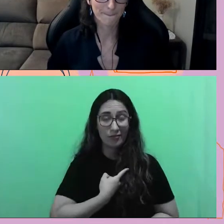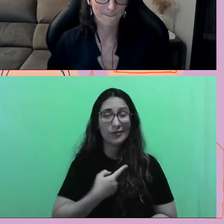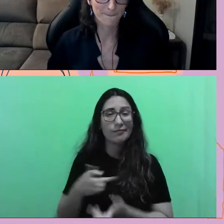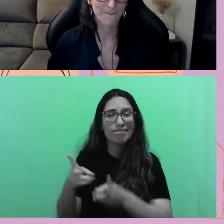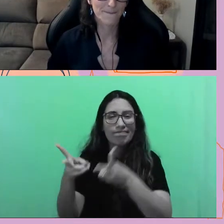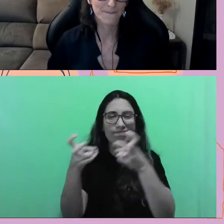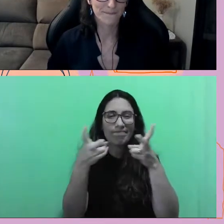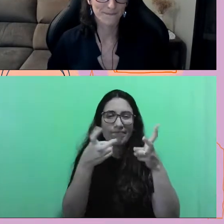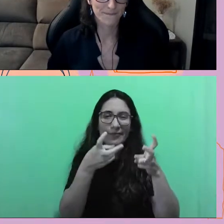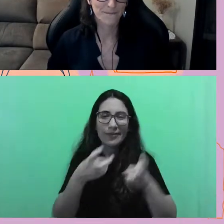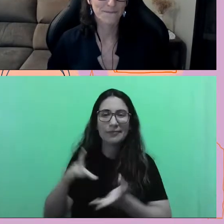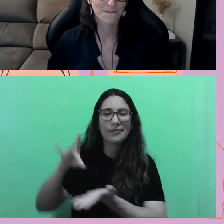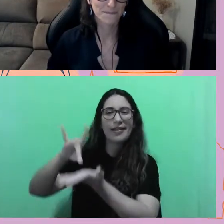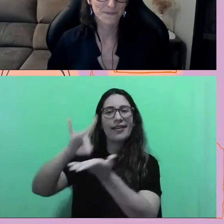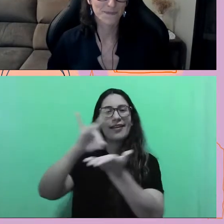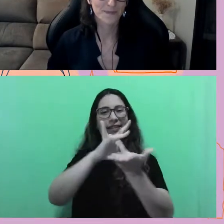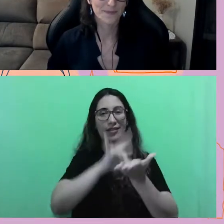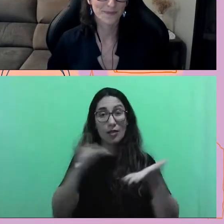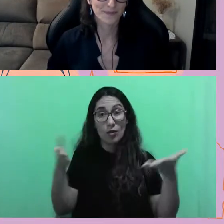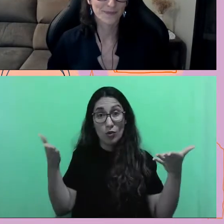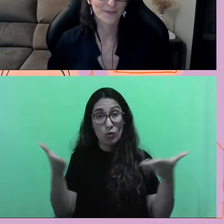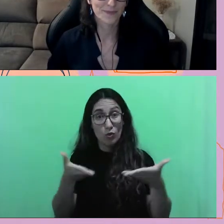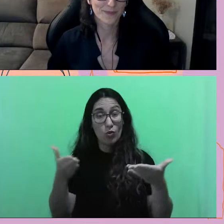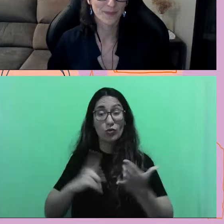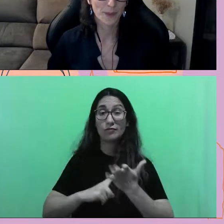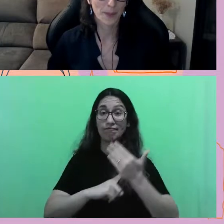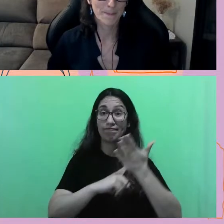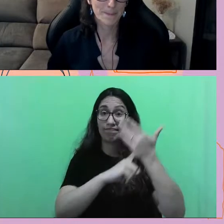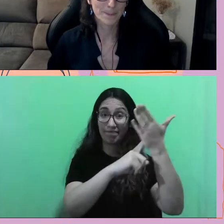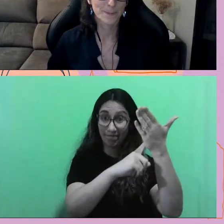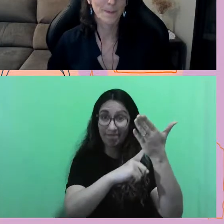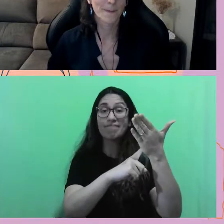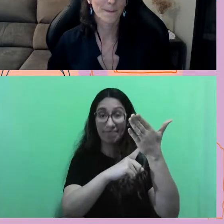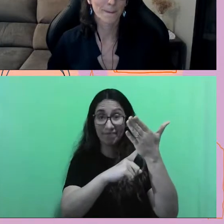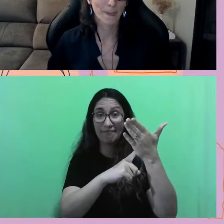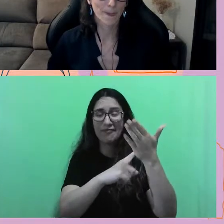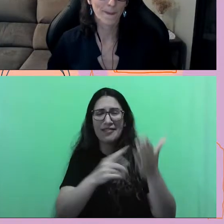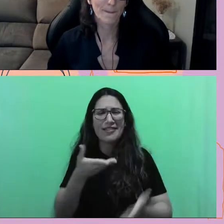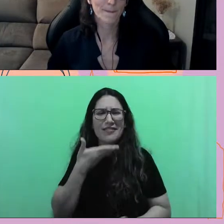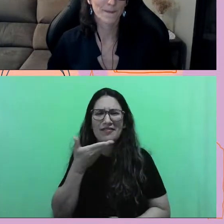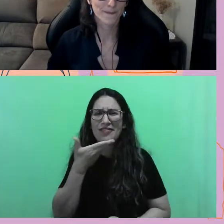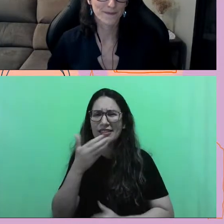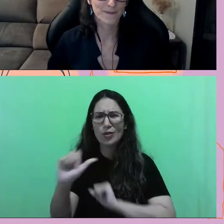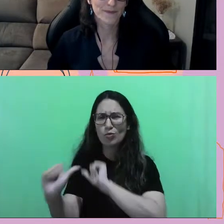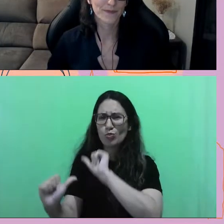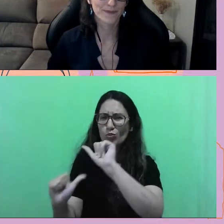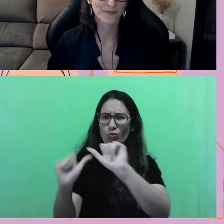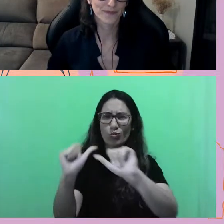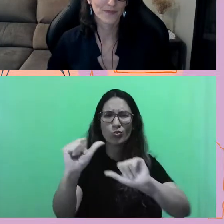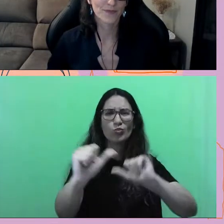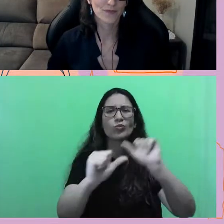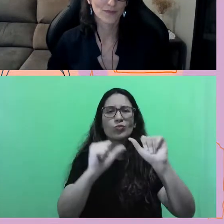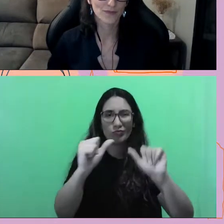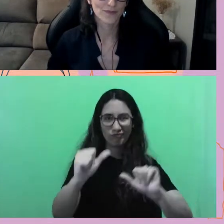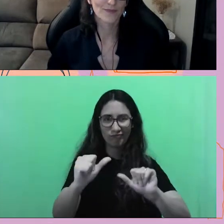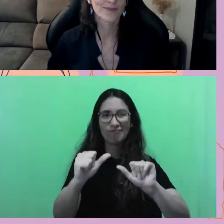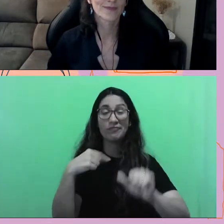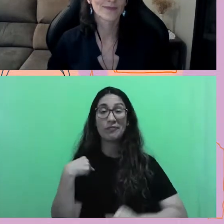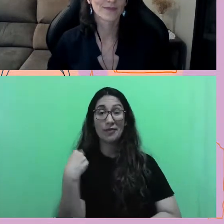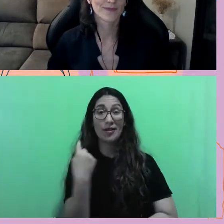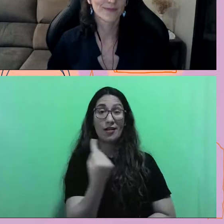em que nós vivemos. Hoje em dia, a tecnologia facilitou muito para que, né, os dois